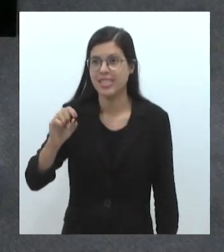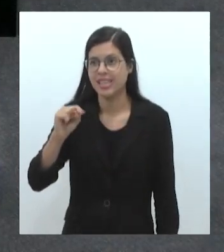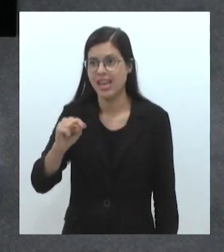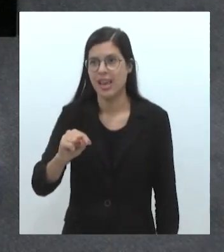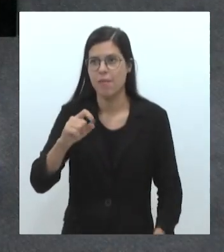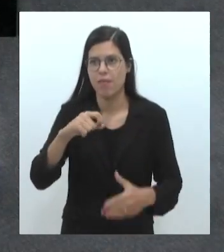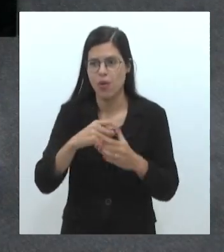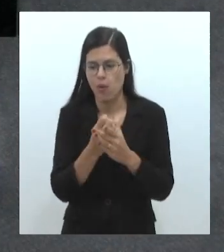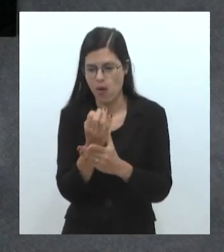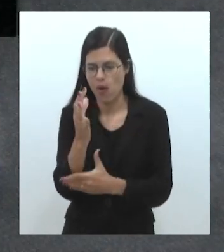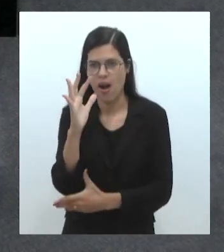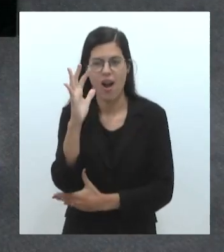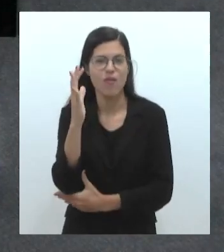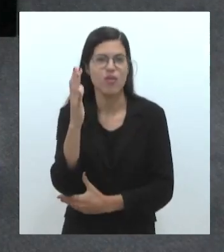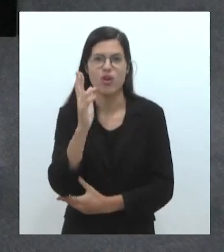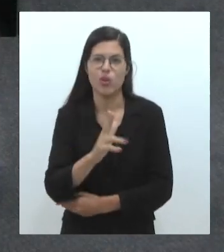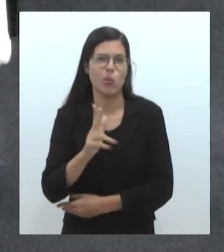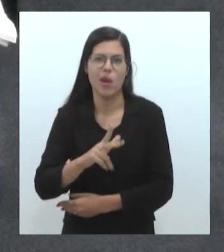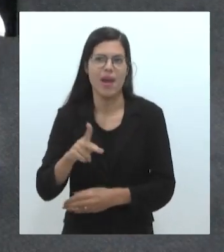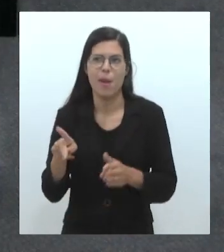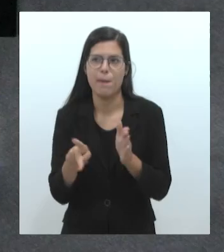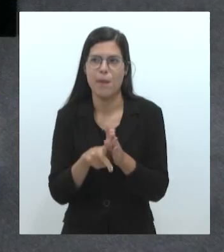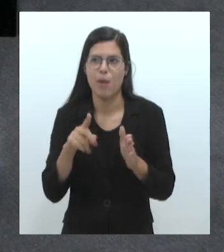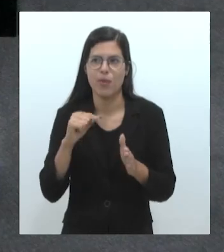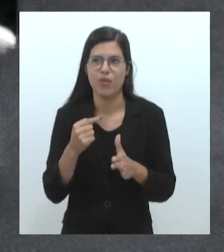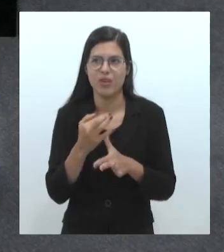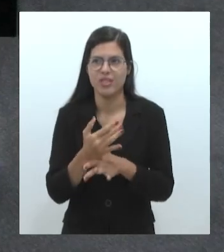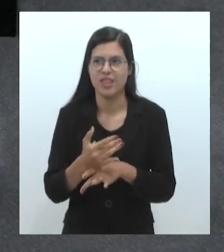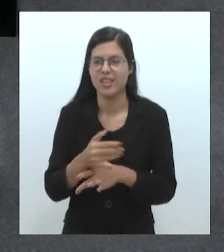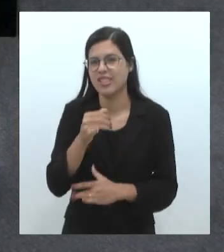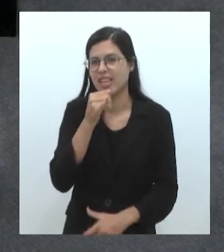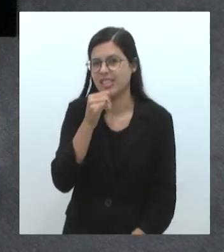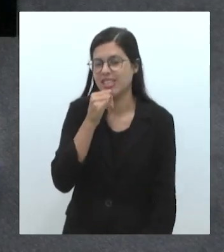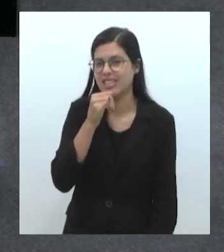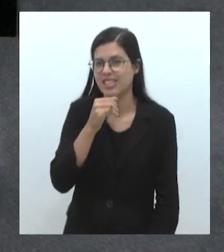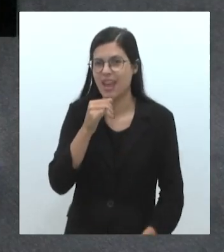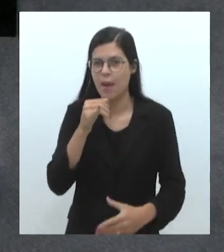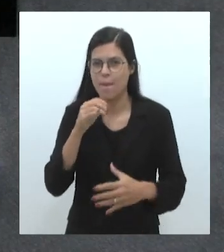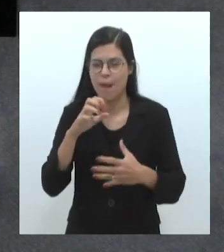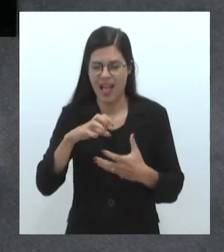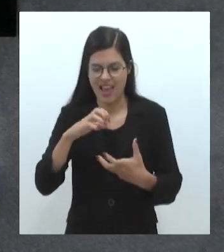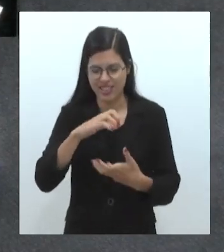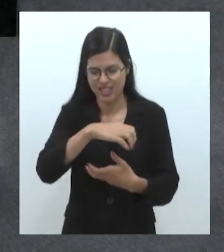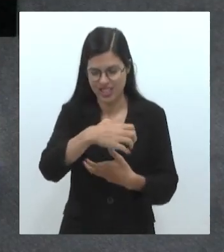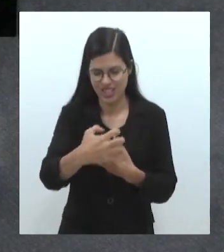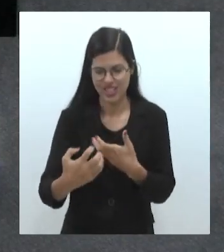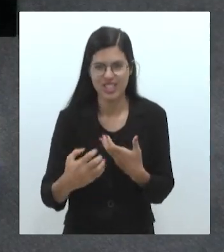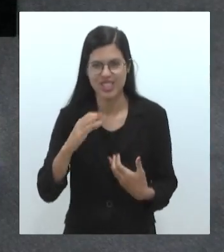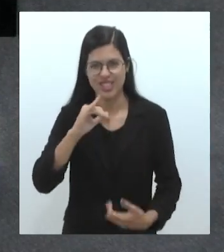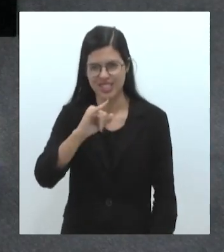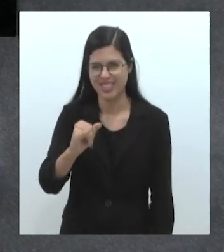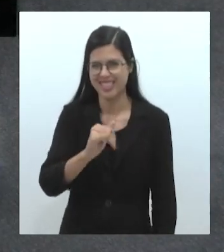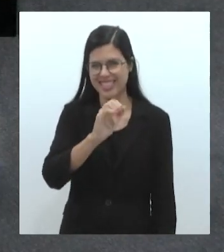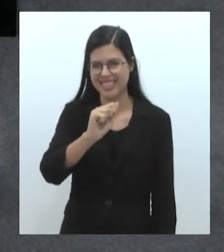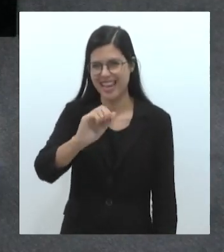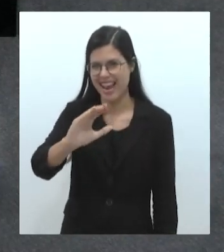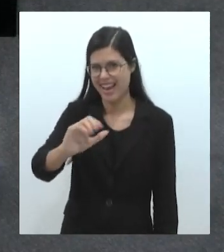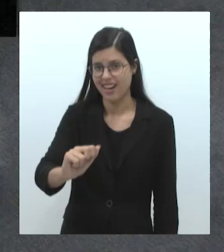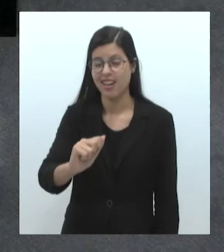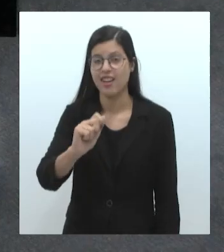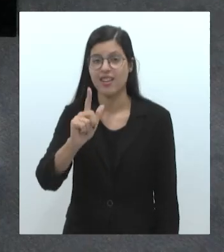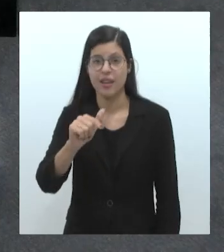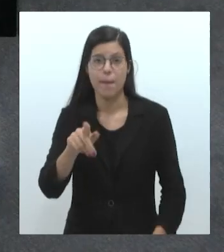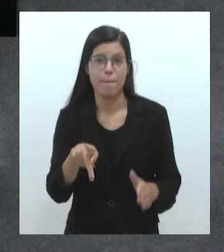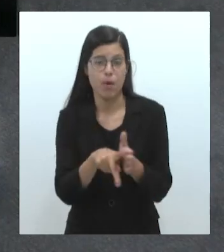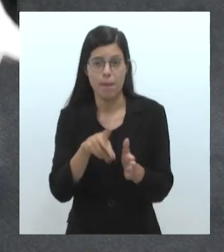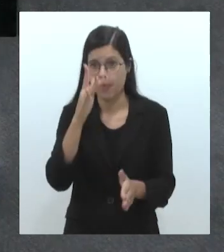inclusive, que não eram nativas da nossa cidade, como, por exemplo, as jaqueiras, que são indianas. Mas, ainda assim, era um reflorestamento que